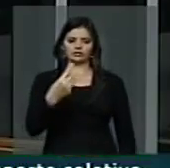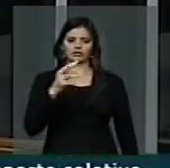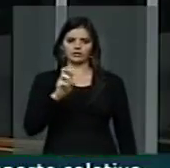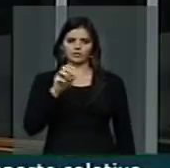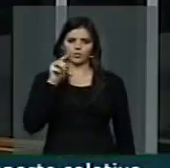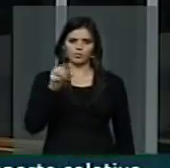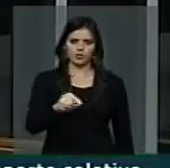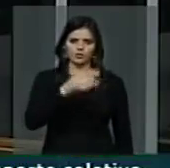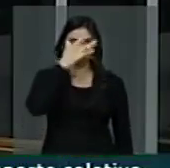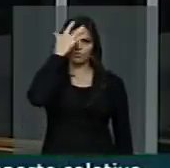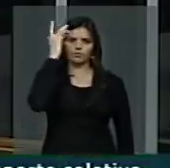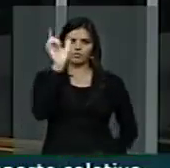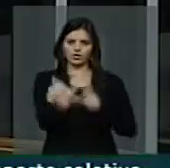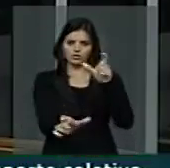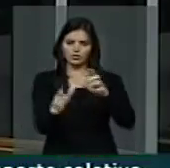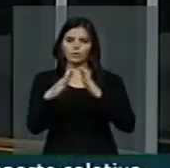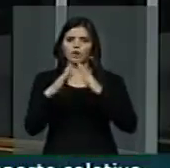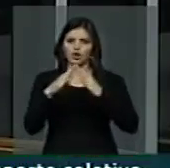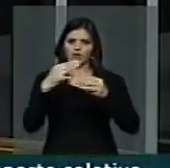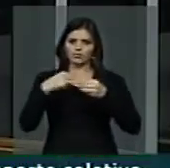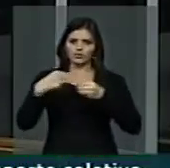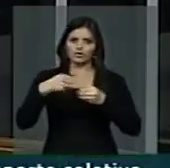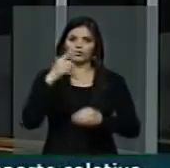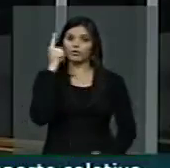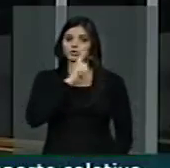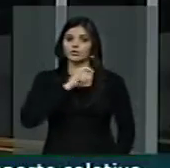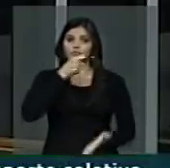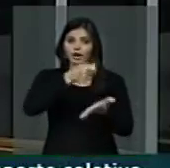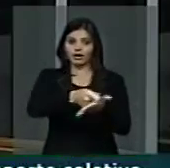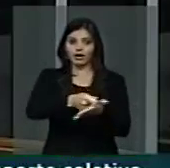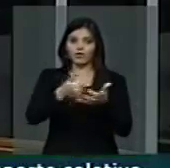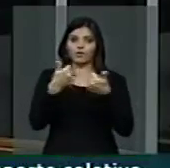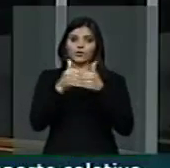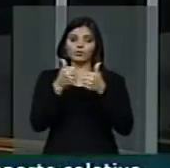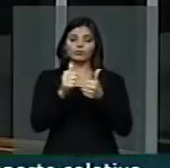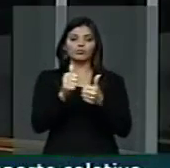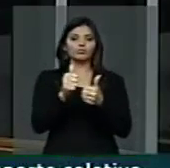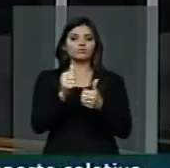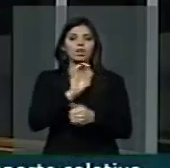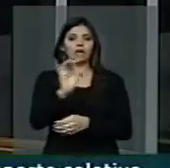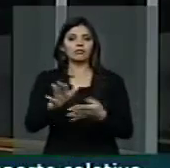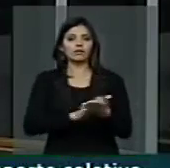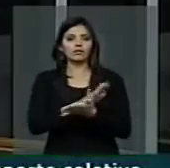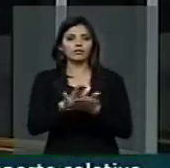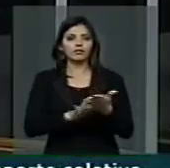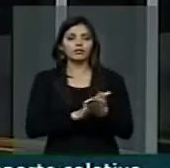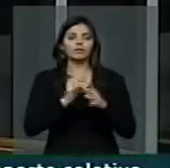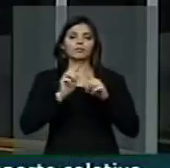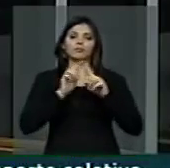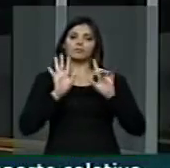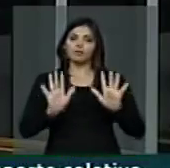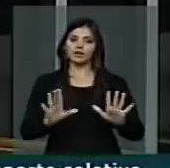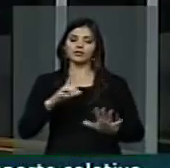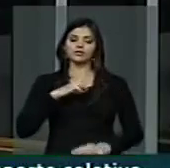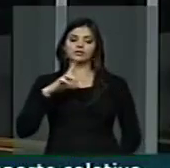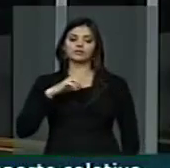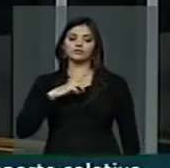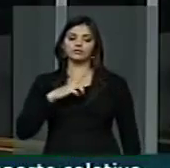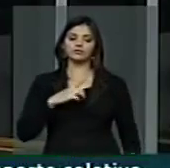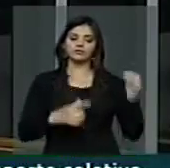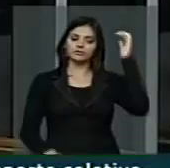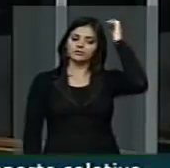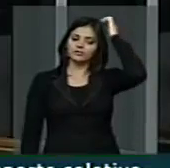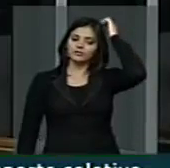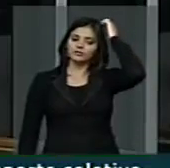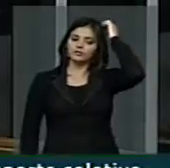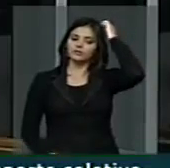mil habitantes, consegue bancar a tarifa zero. Mas tem Potirendaba, em São Paulo,